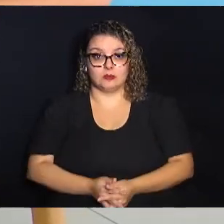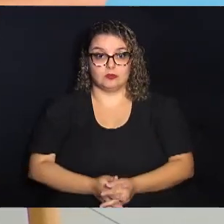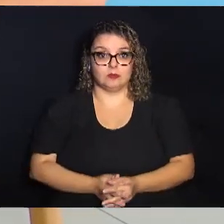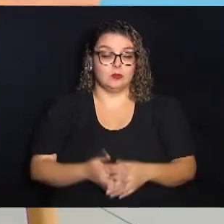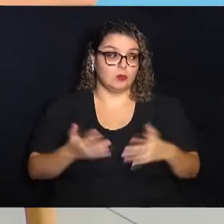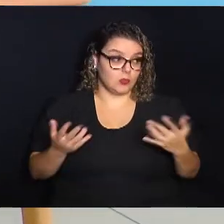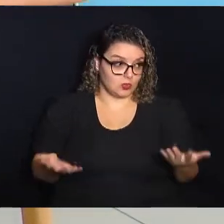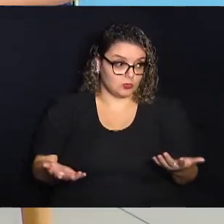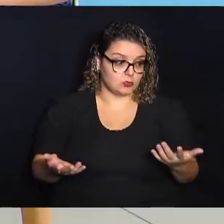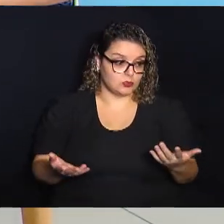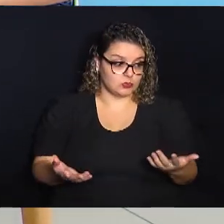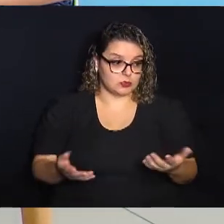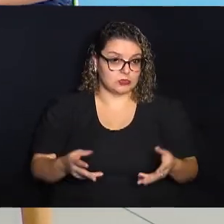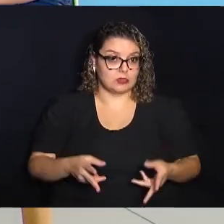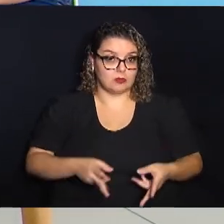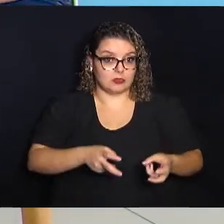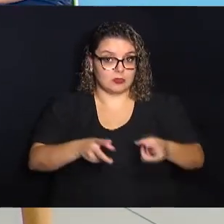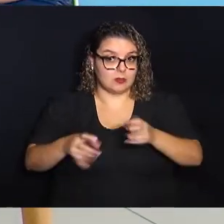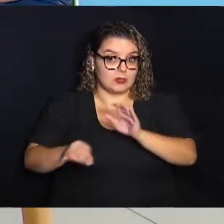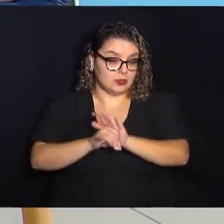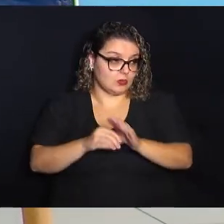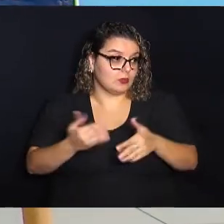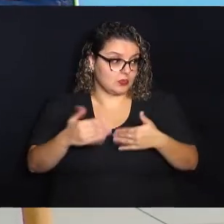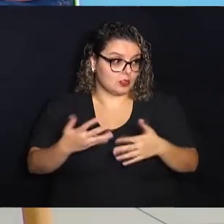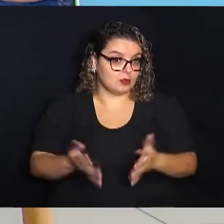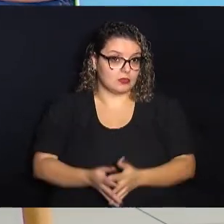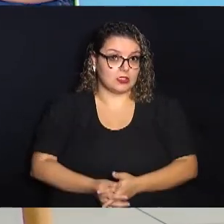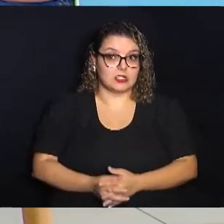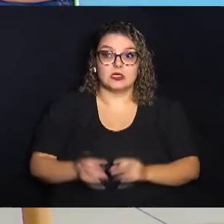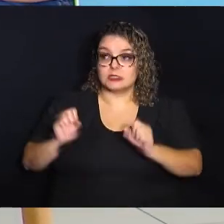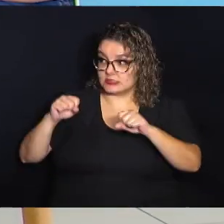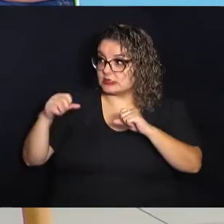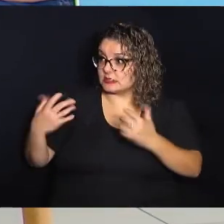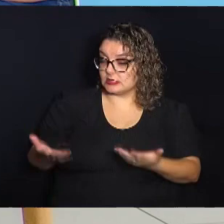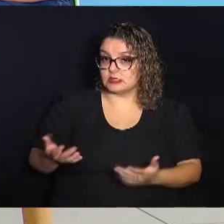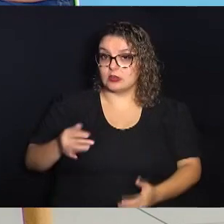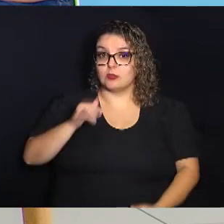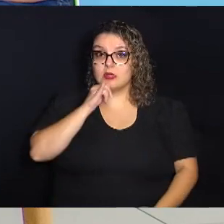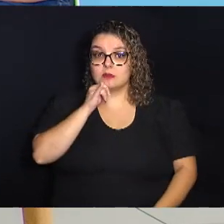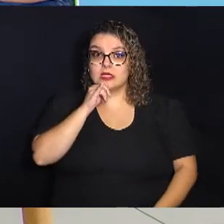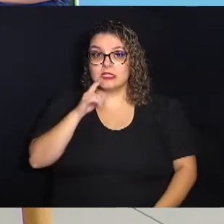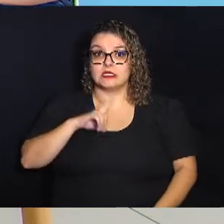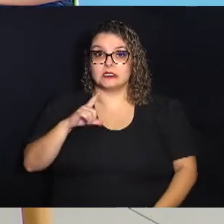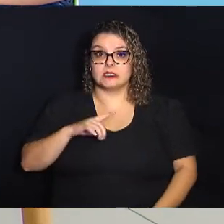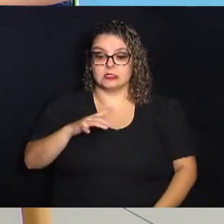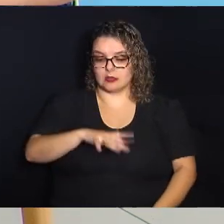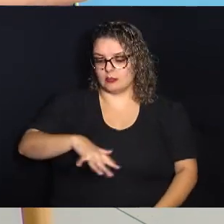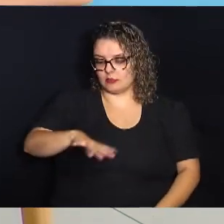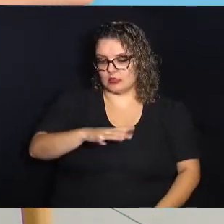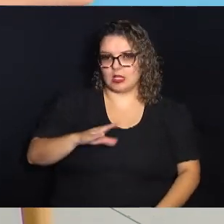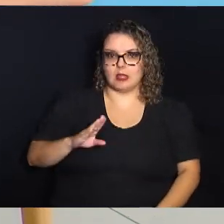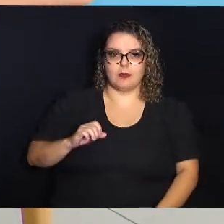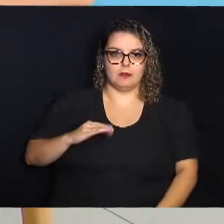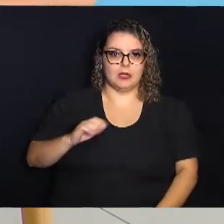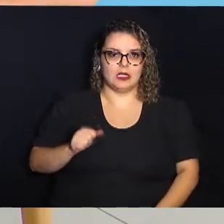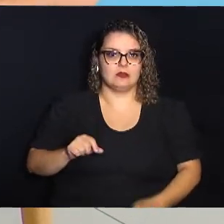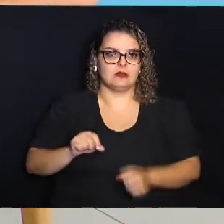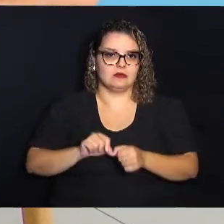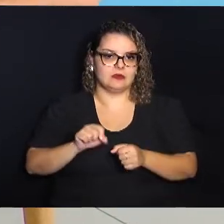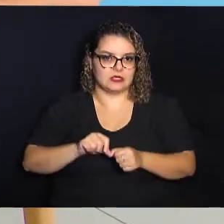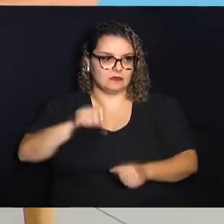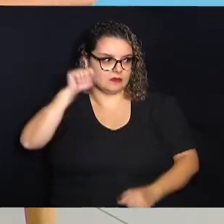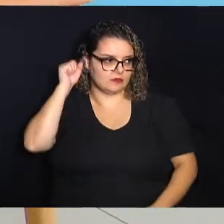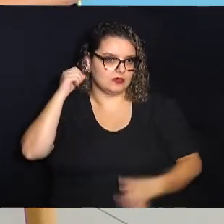vai se identificando já com a prova, né? Isso. Então é bom, por exemplo, tem uma determinada banca que vai fazer o